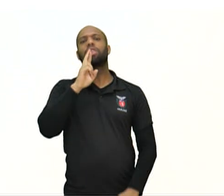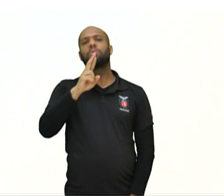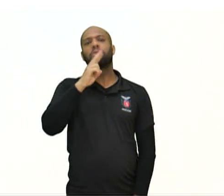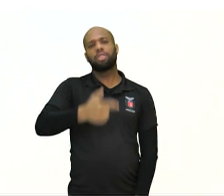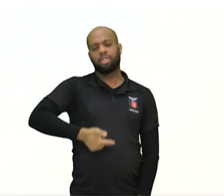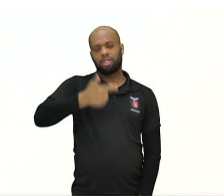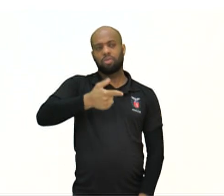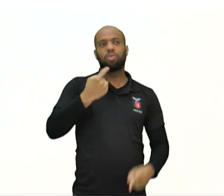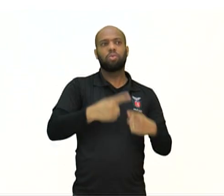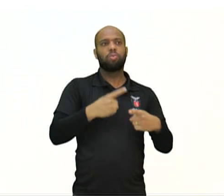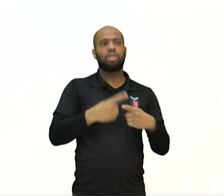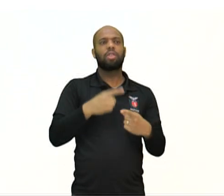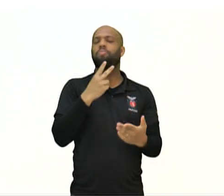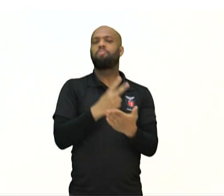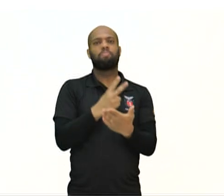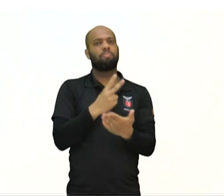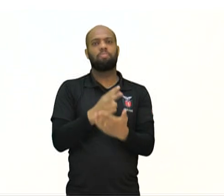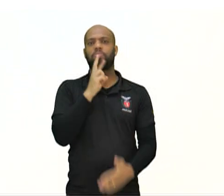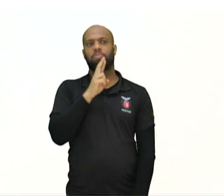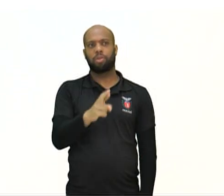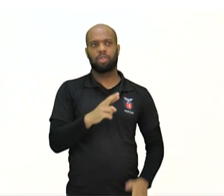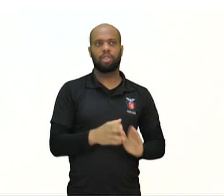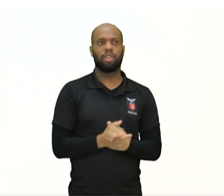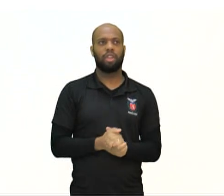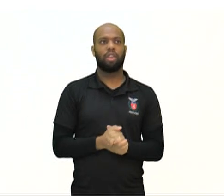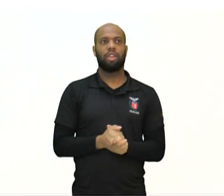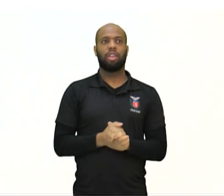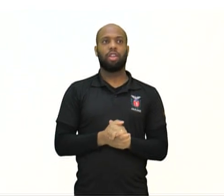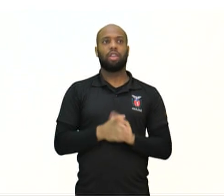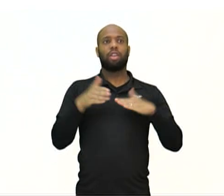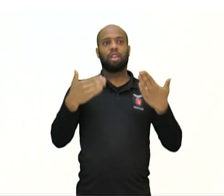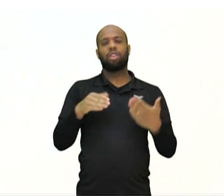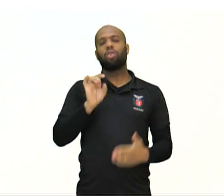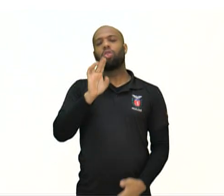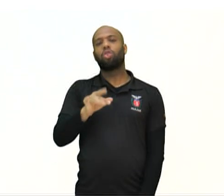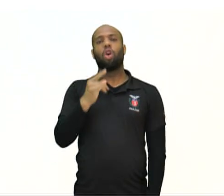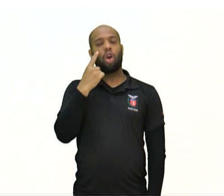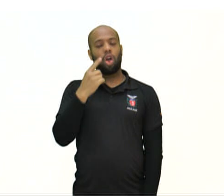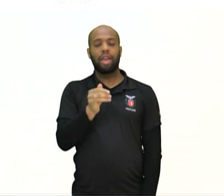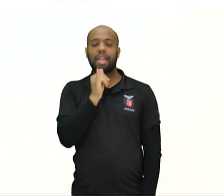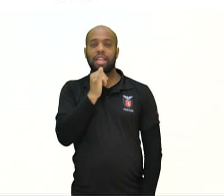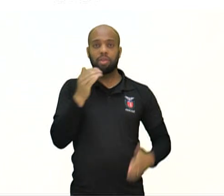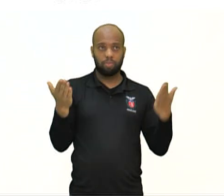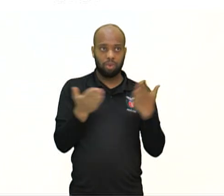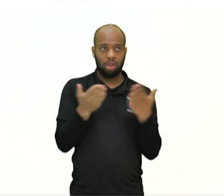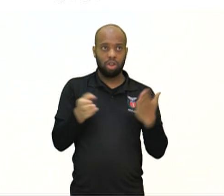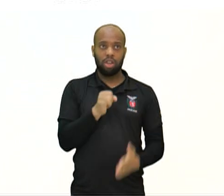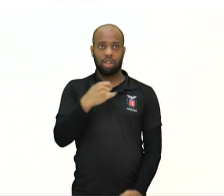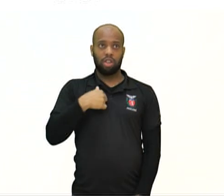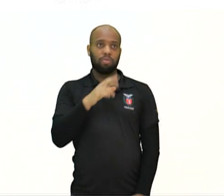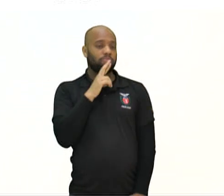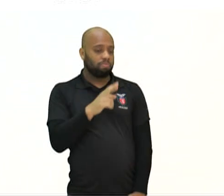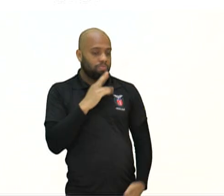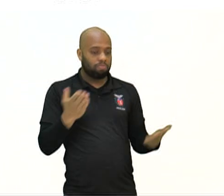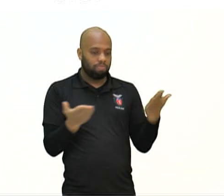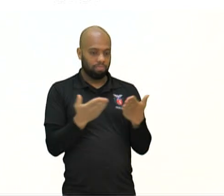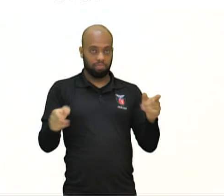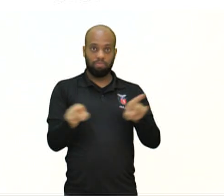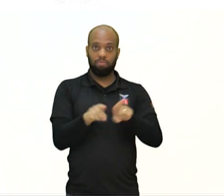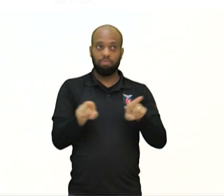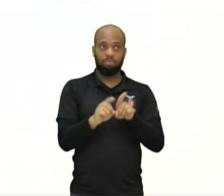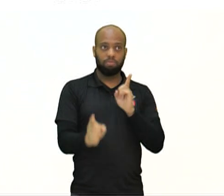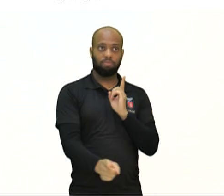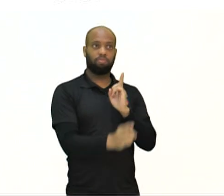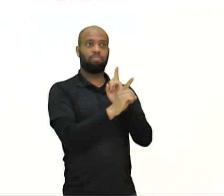porque ele vai dar o mesmo valor. Então, só vamos ver o exemplo aqui. Eu resolvendo ele também deu